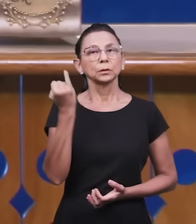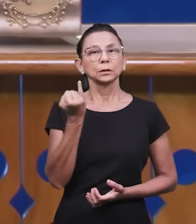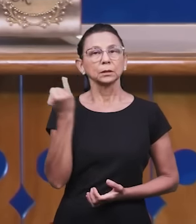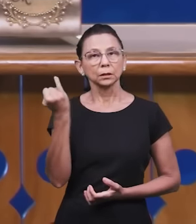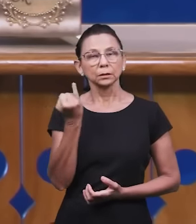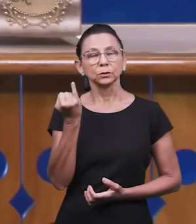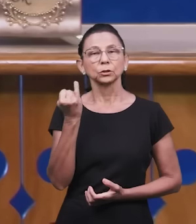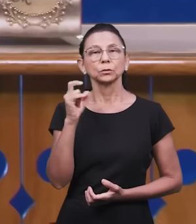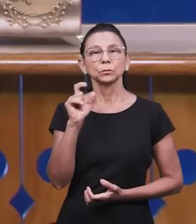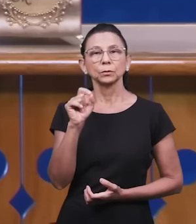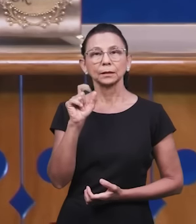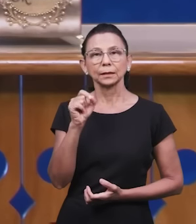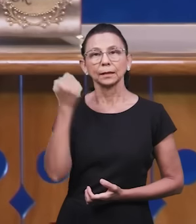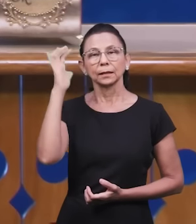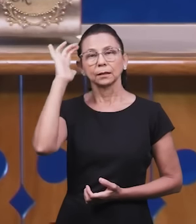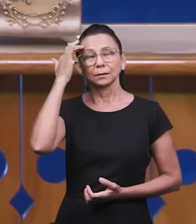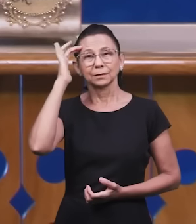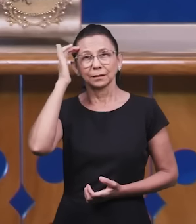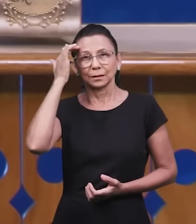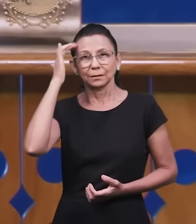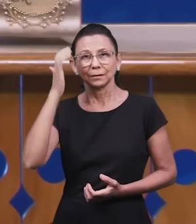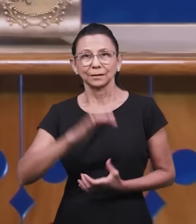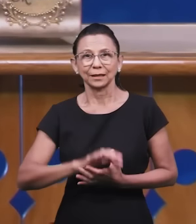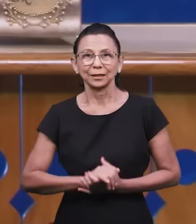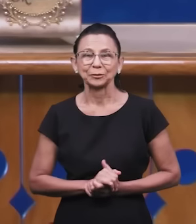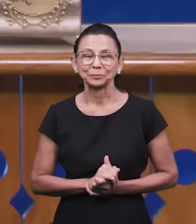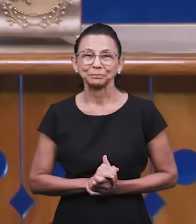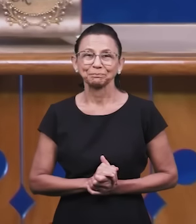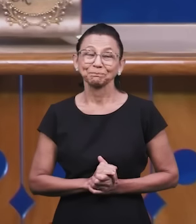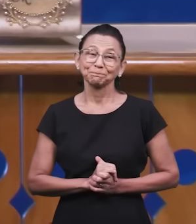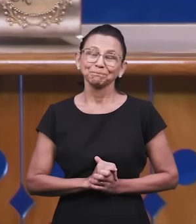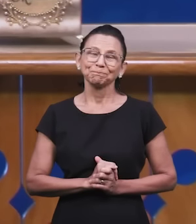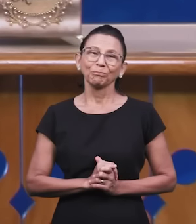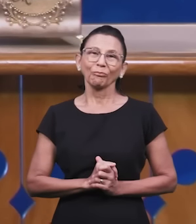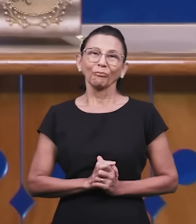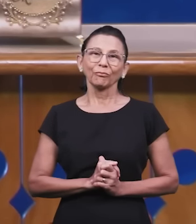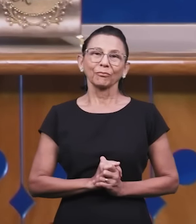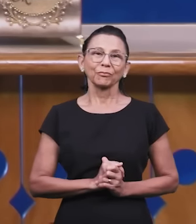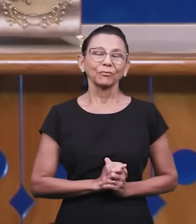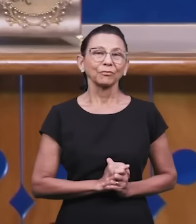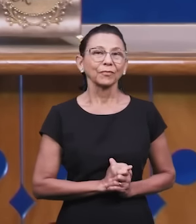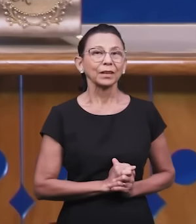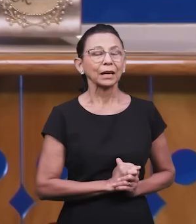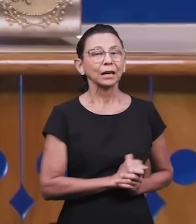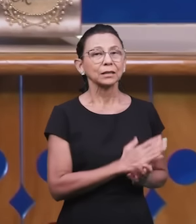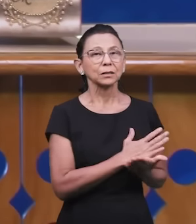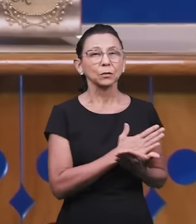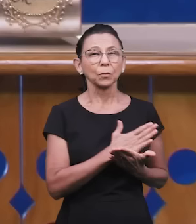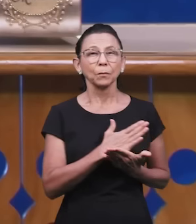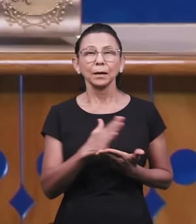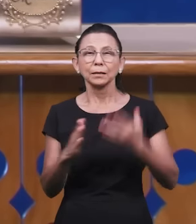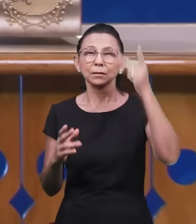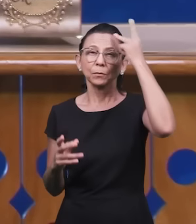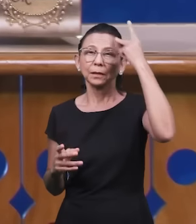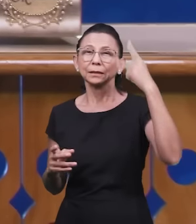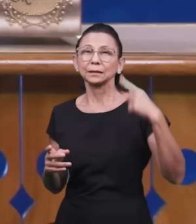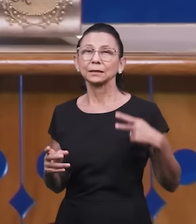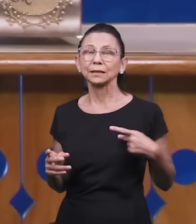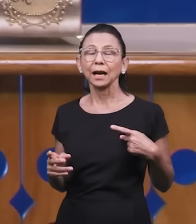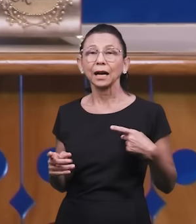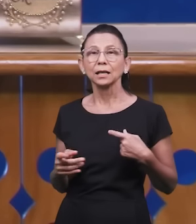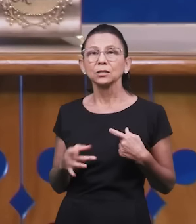entendermos é que, na verdade, o homem começa a contemplar toda a obra da criação